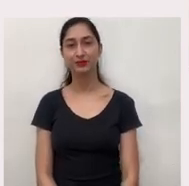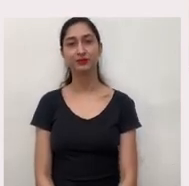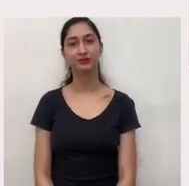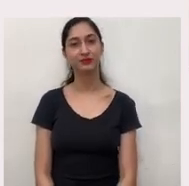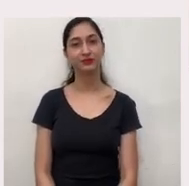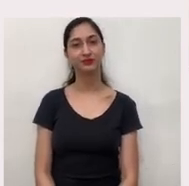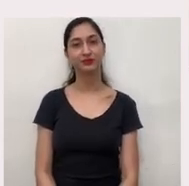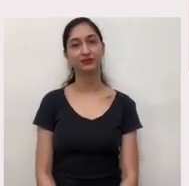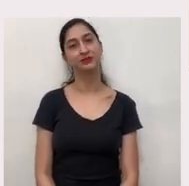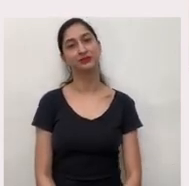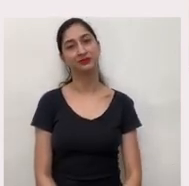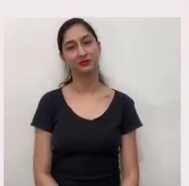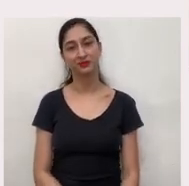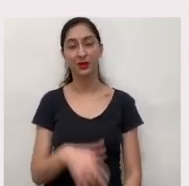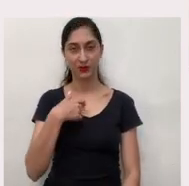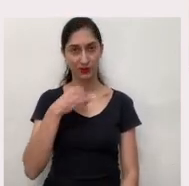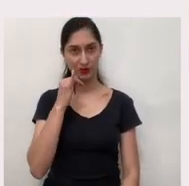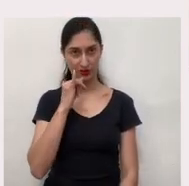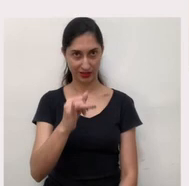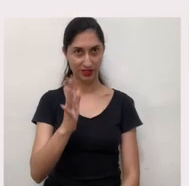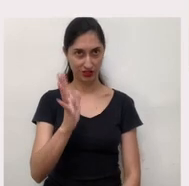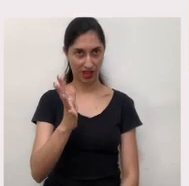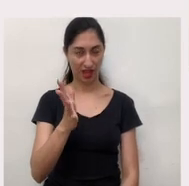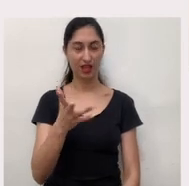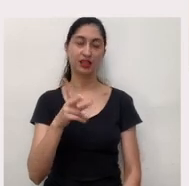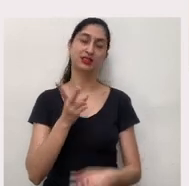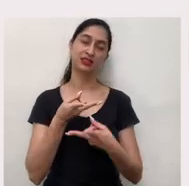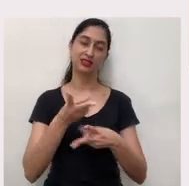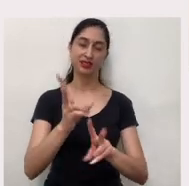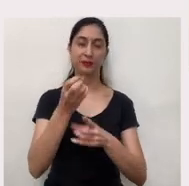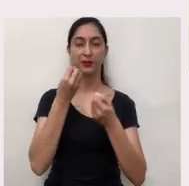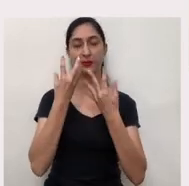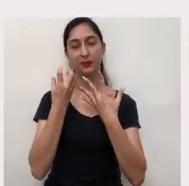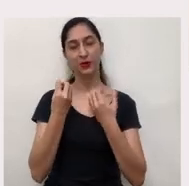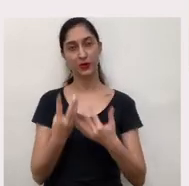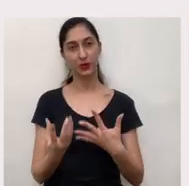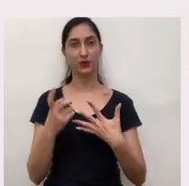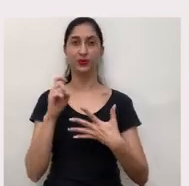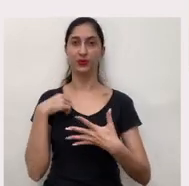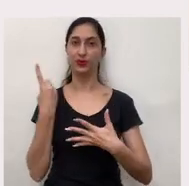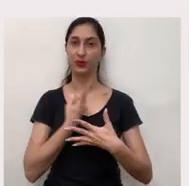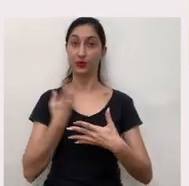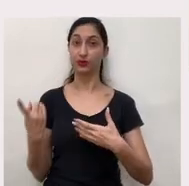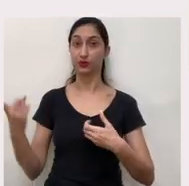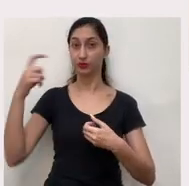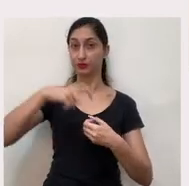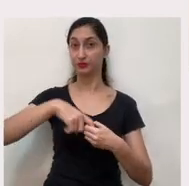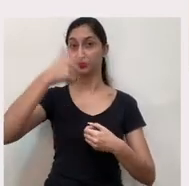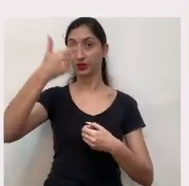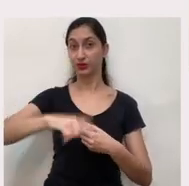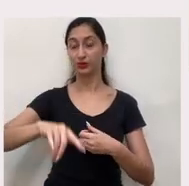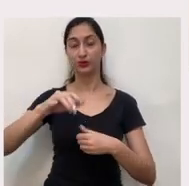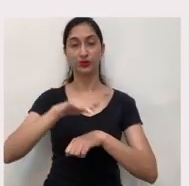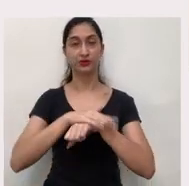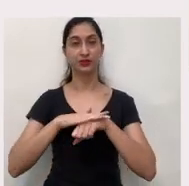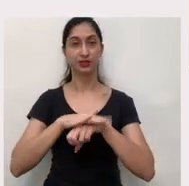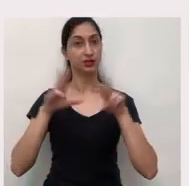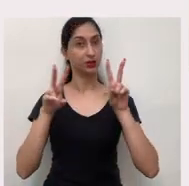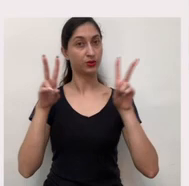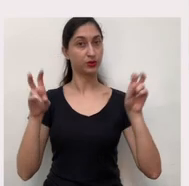Então, como eu dizia, né, enfim, é sempre bom voltar a falar desse projeto,